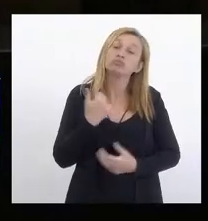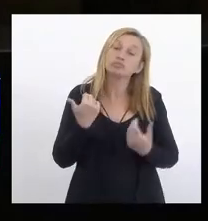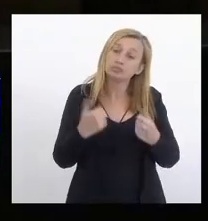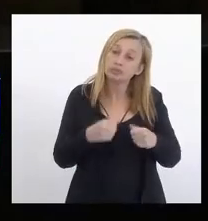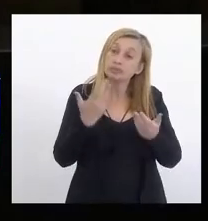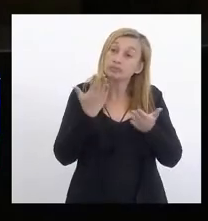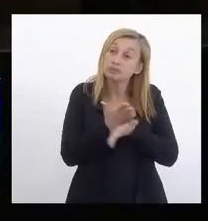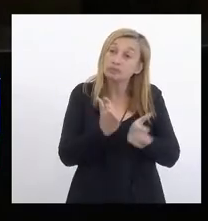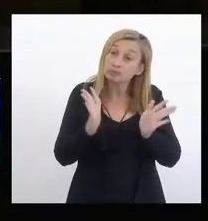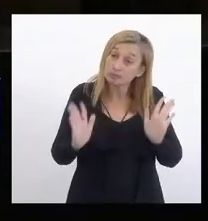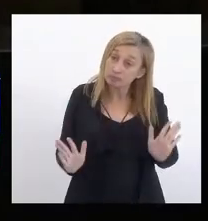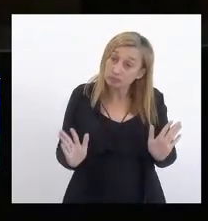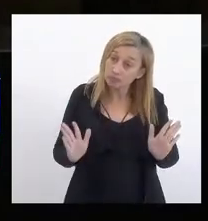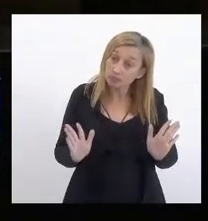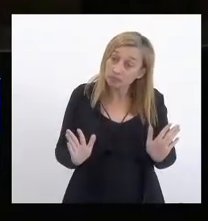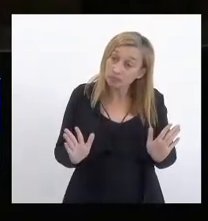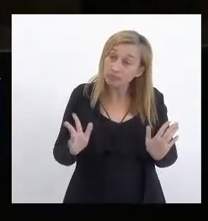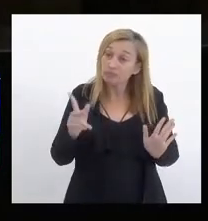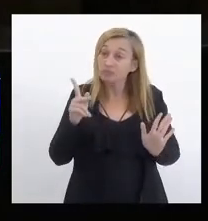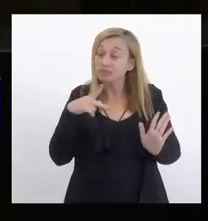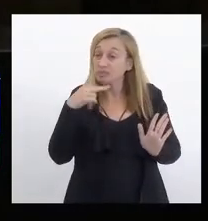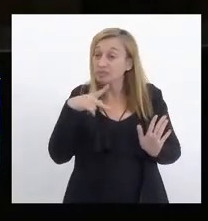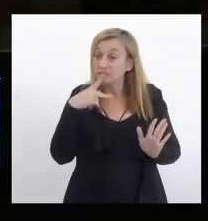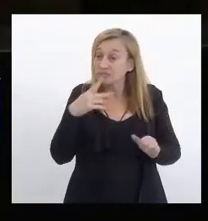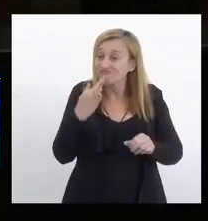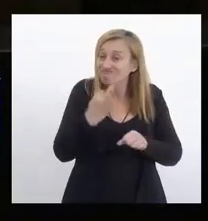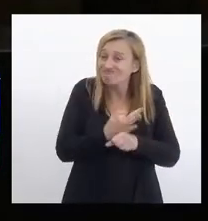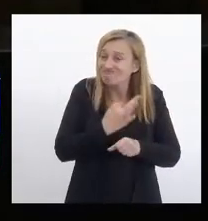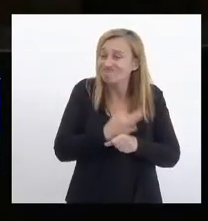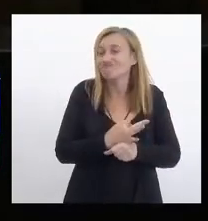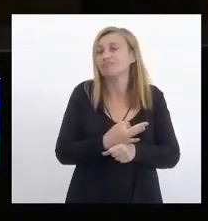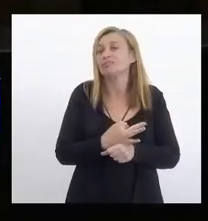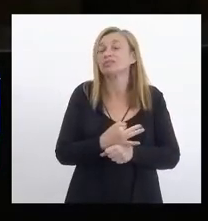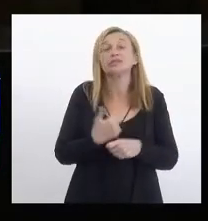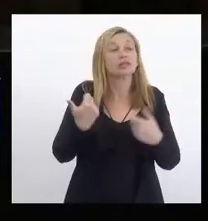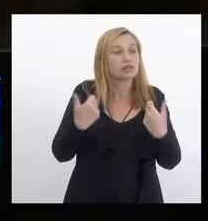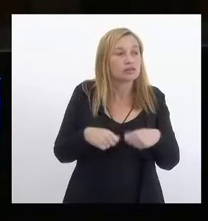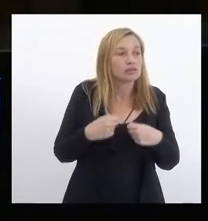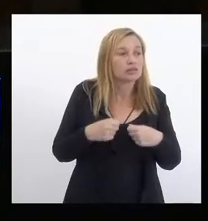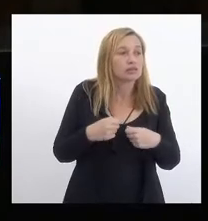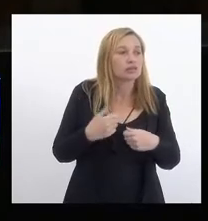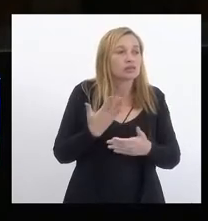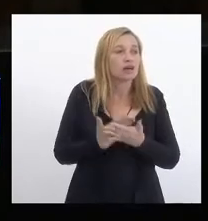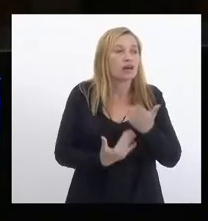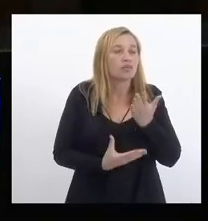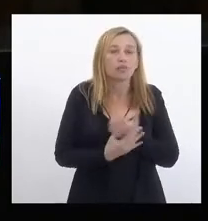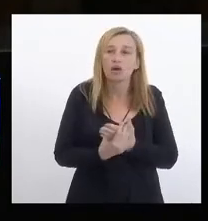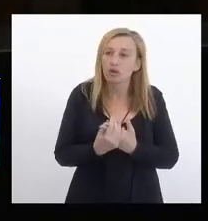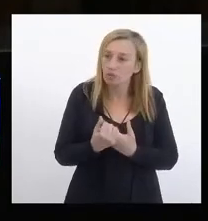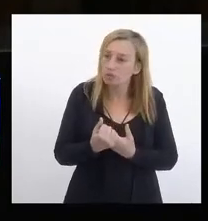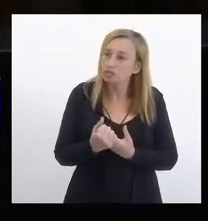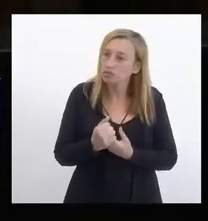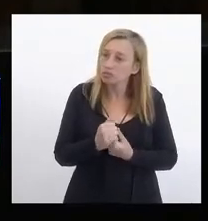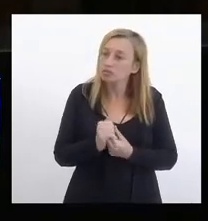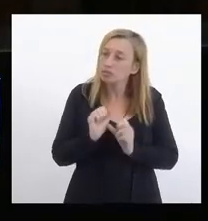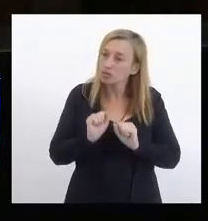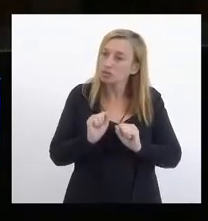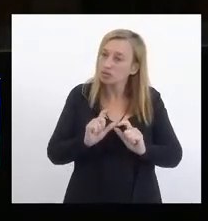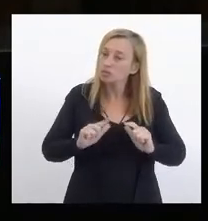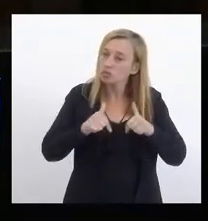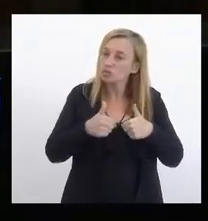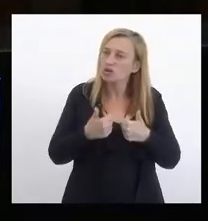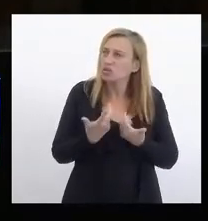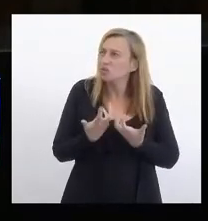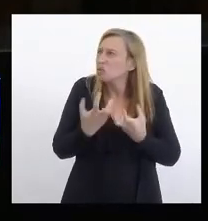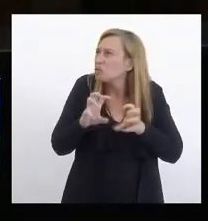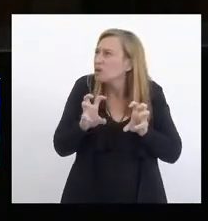acabar com de falar em resistência. Nós temos na mão instrumentos de resistência. Eu não quero ter instrumentos